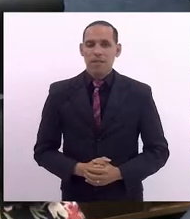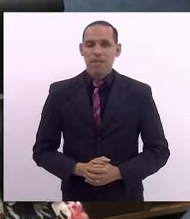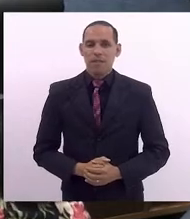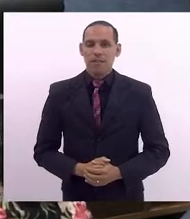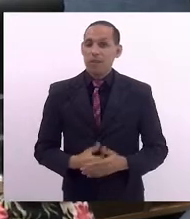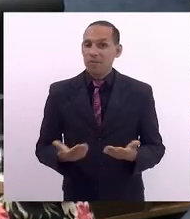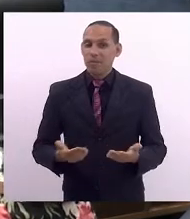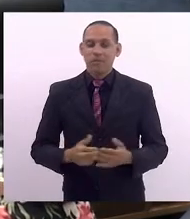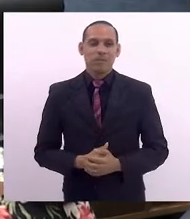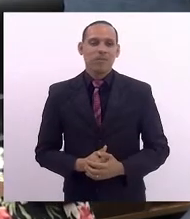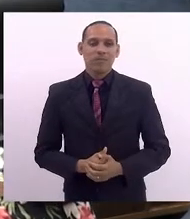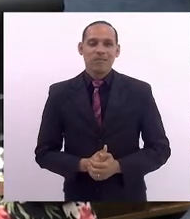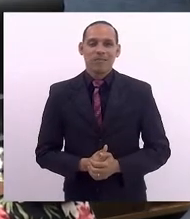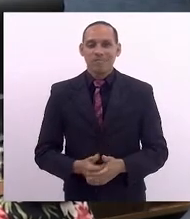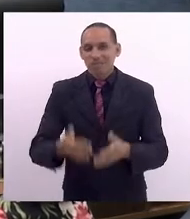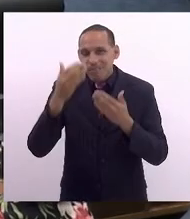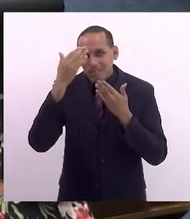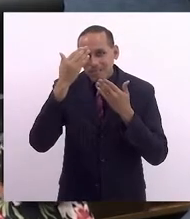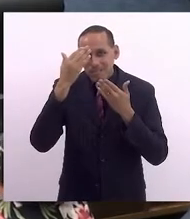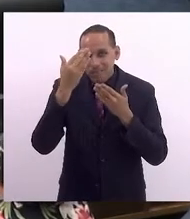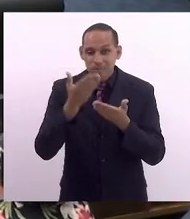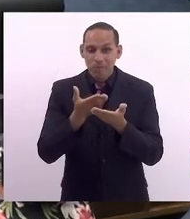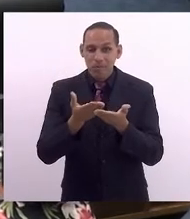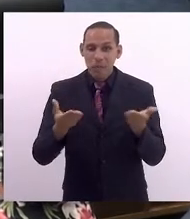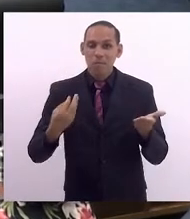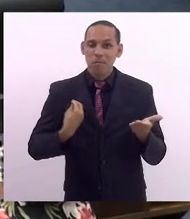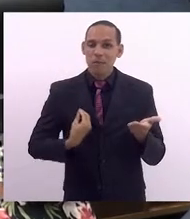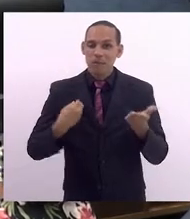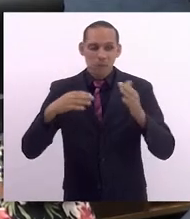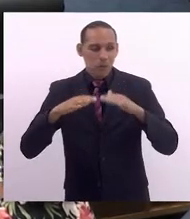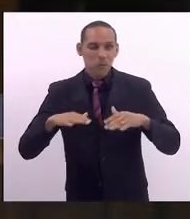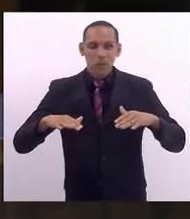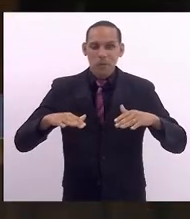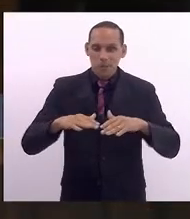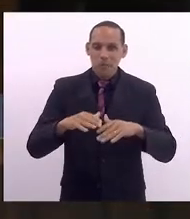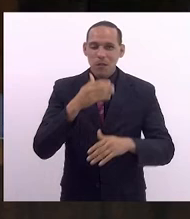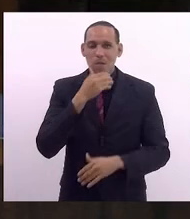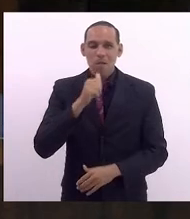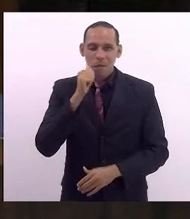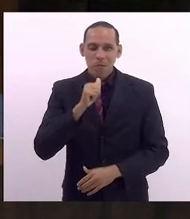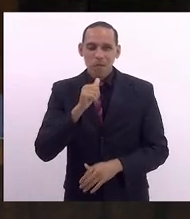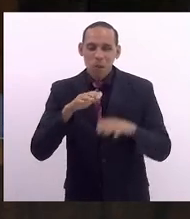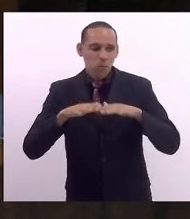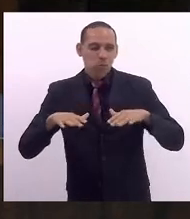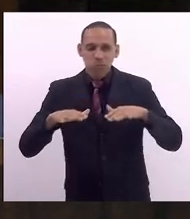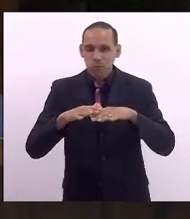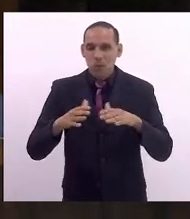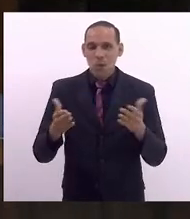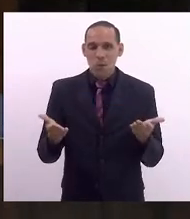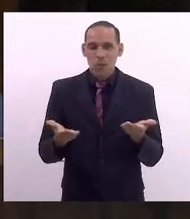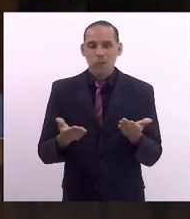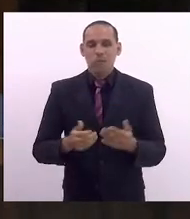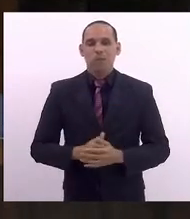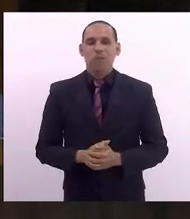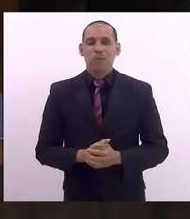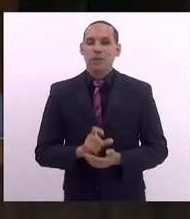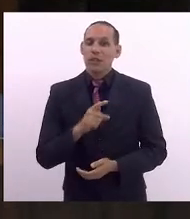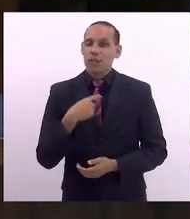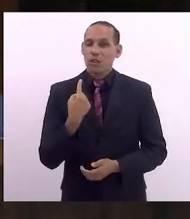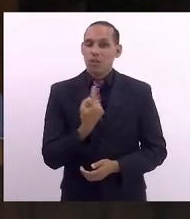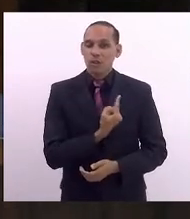Bom, agradeço muito a presença de todos, todas e todes nessa data. Para